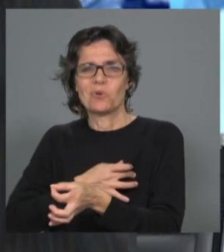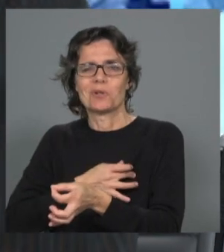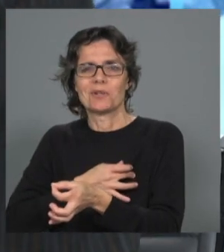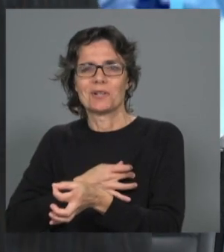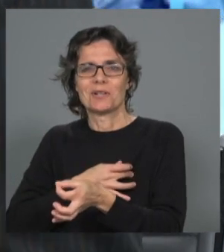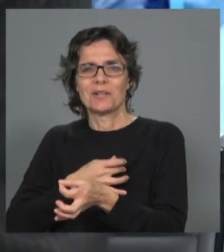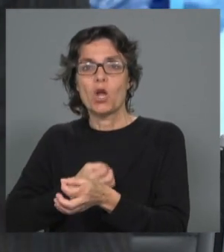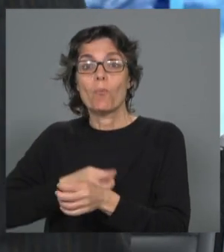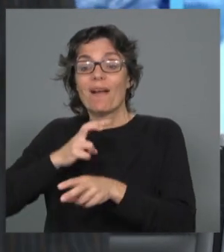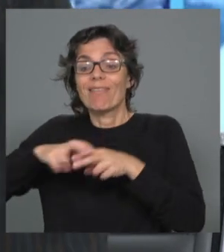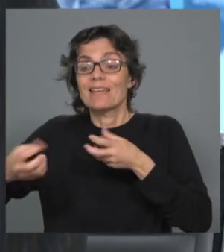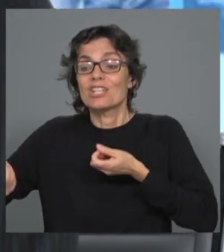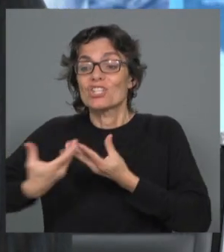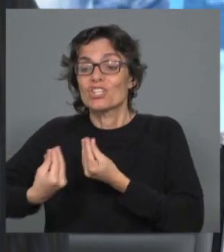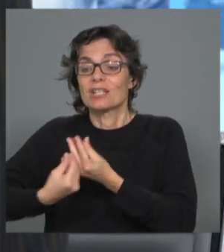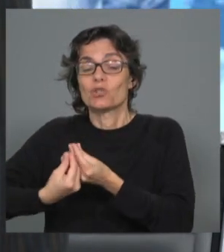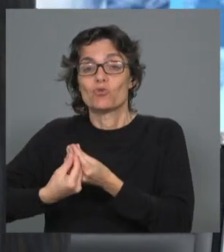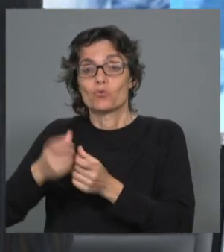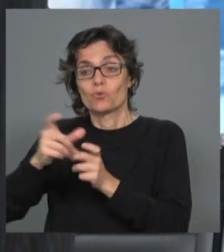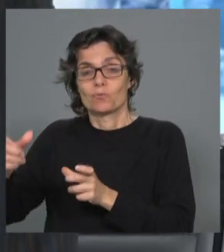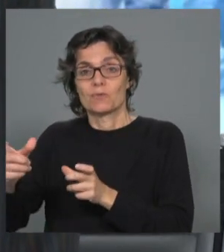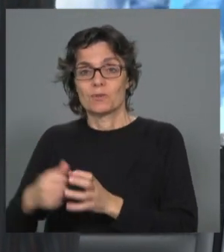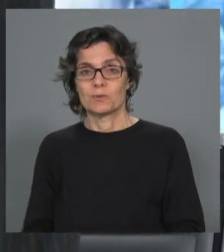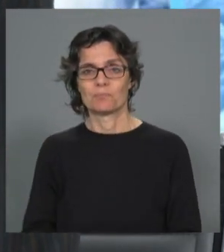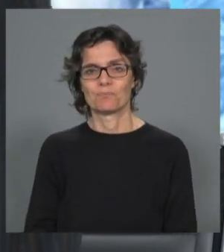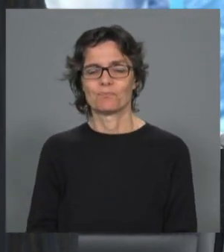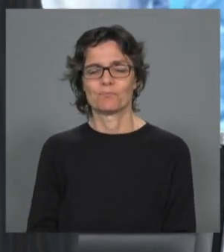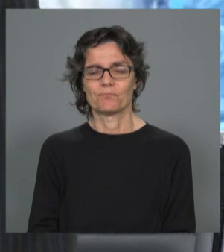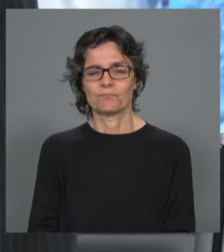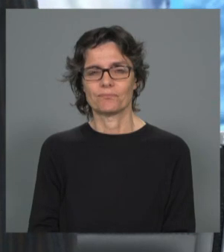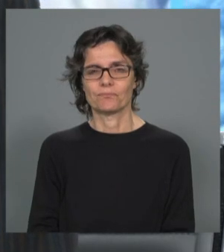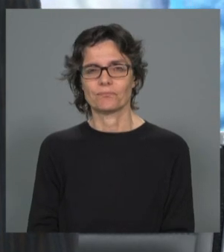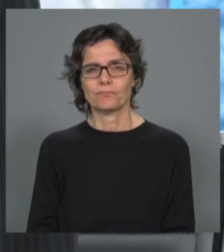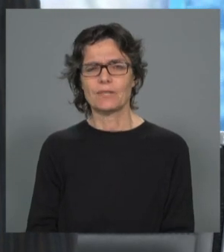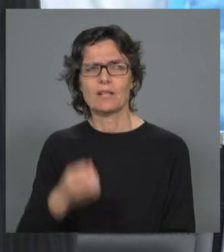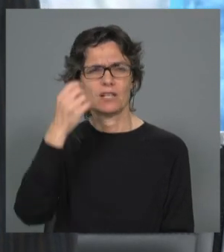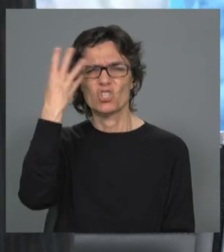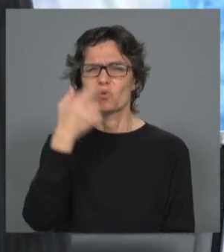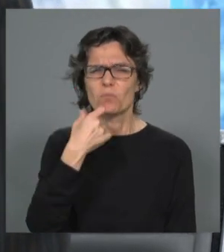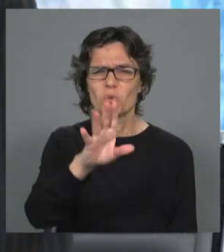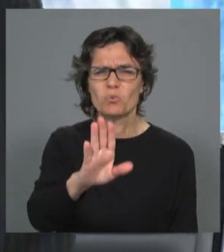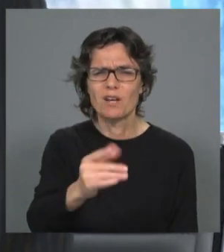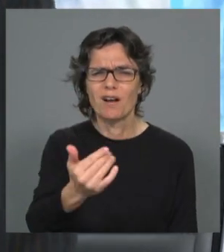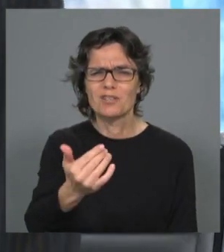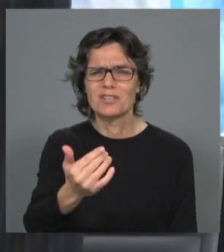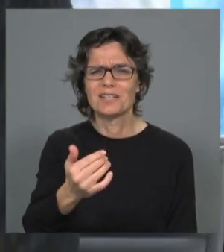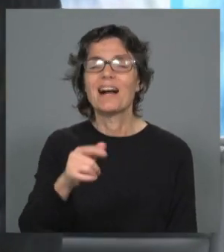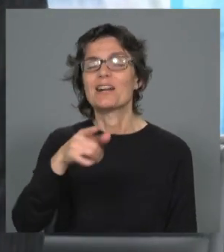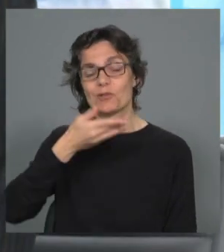funcionarem, a haver qualquer coisa entre duas pessoas. Já me esqueci da sua pergunta. Era sobre esta